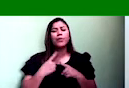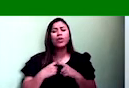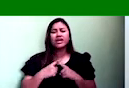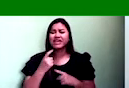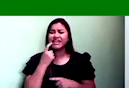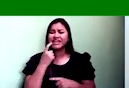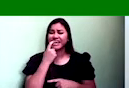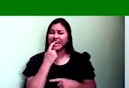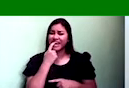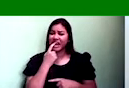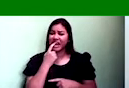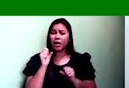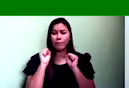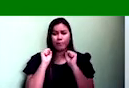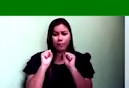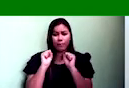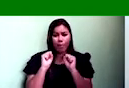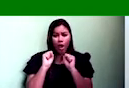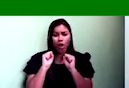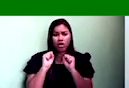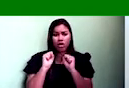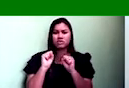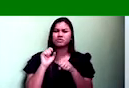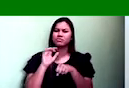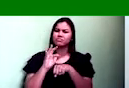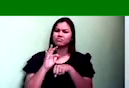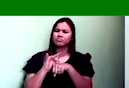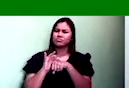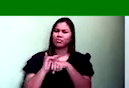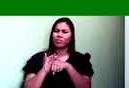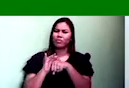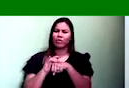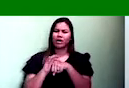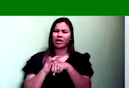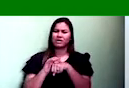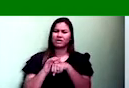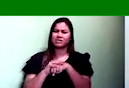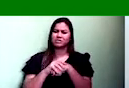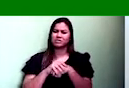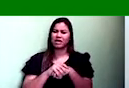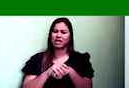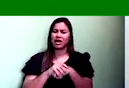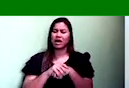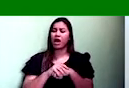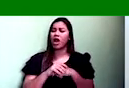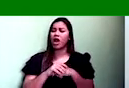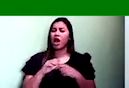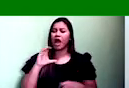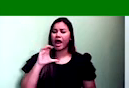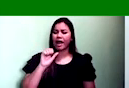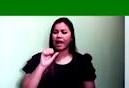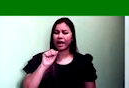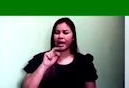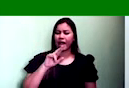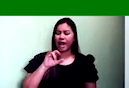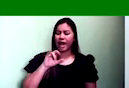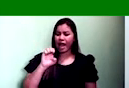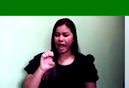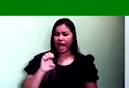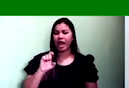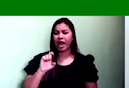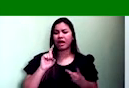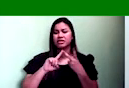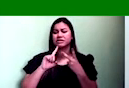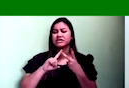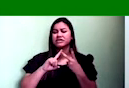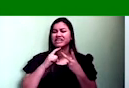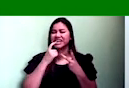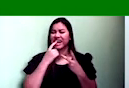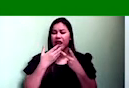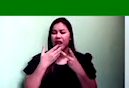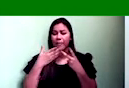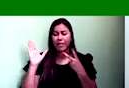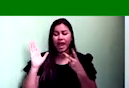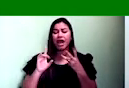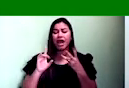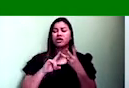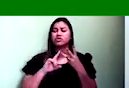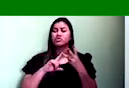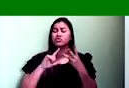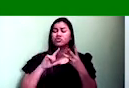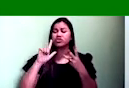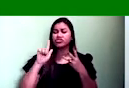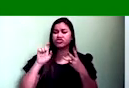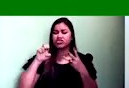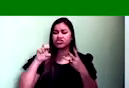entrada para doenças. Uma cárie, um dente aberto, uma gengivite, uma inflamação na